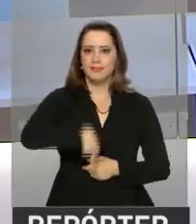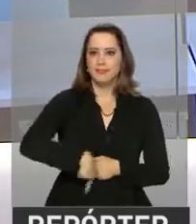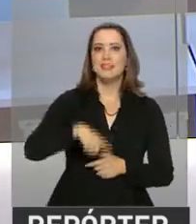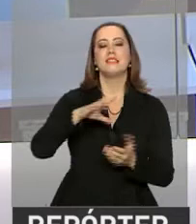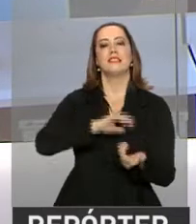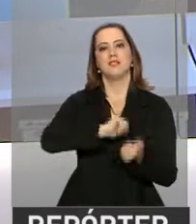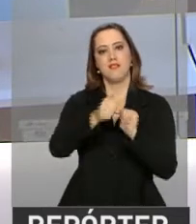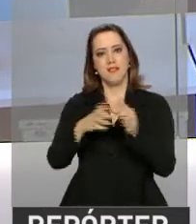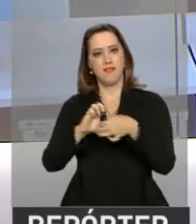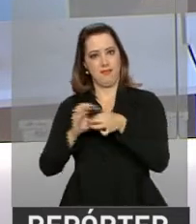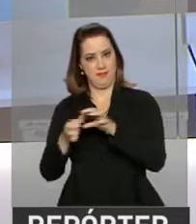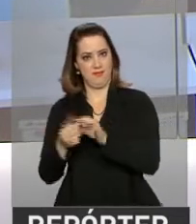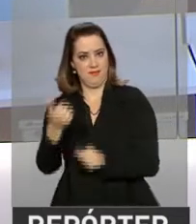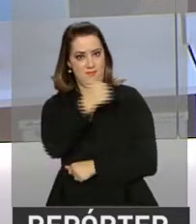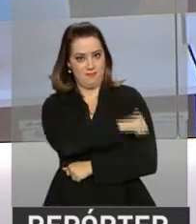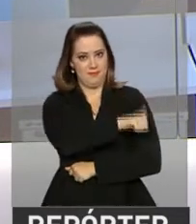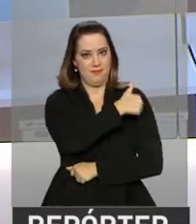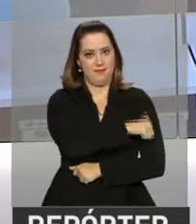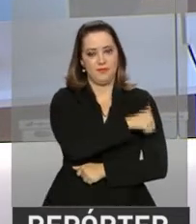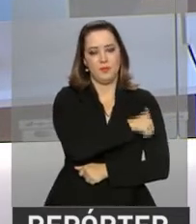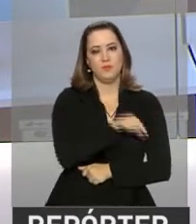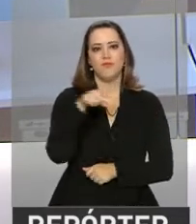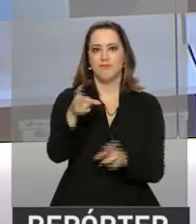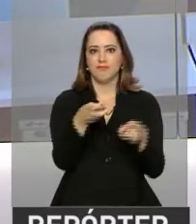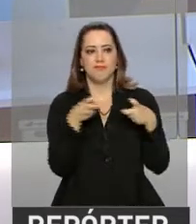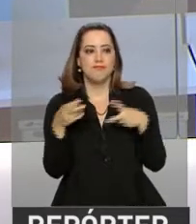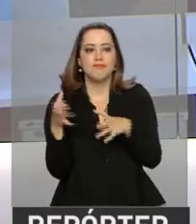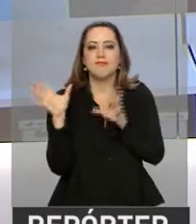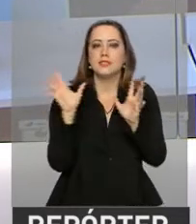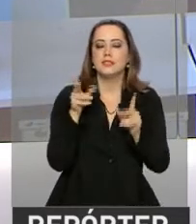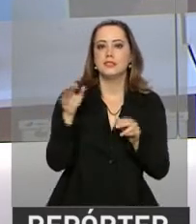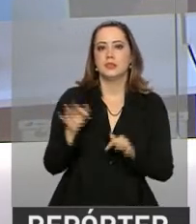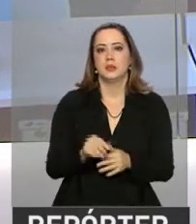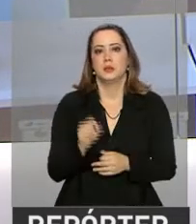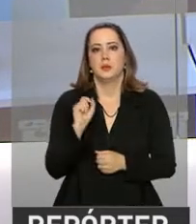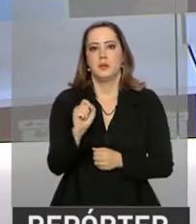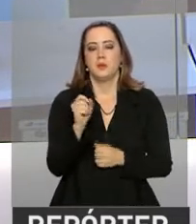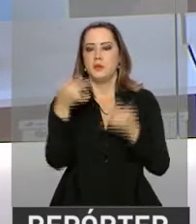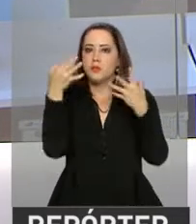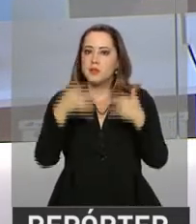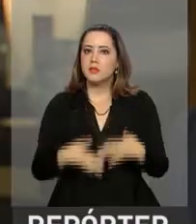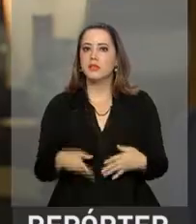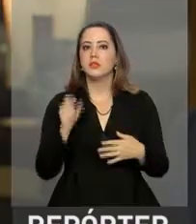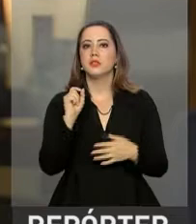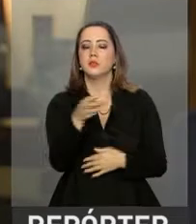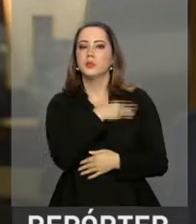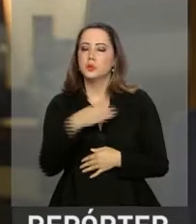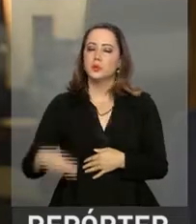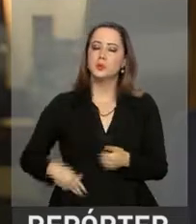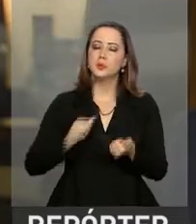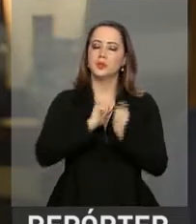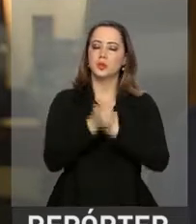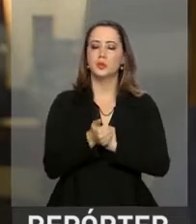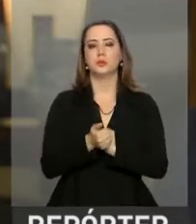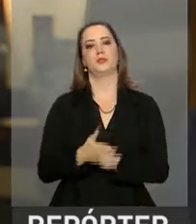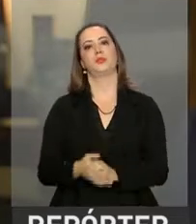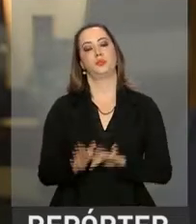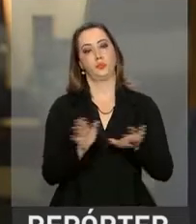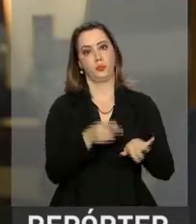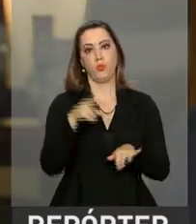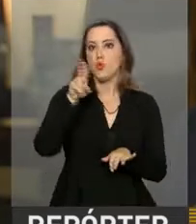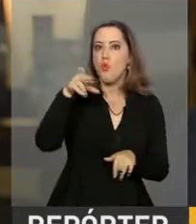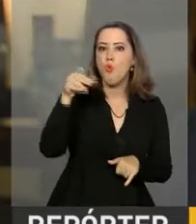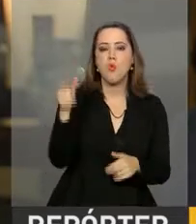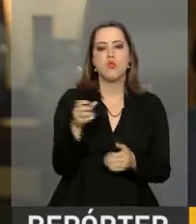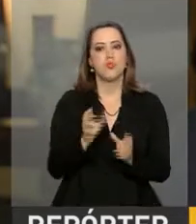rio de janeiro a expectativa é grande é o que explica o ministro do esporte leonardo picciani nunca se investiu tanto na